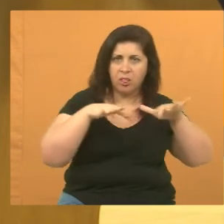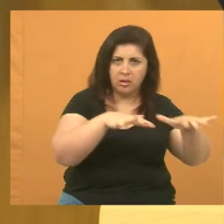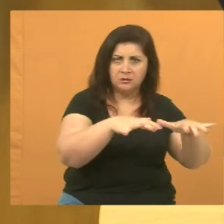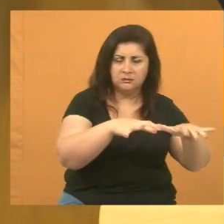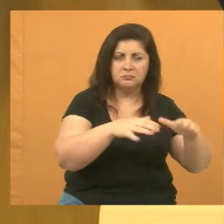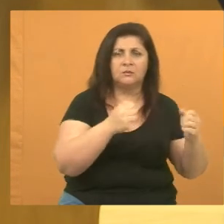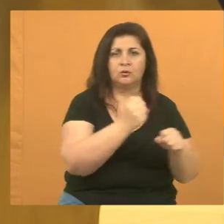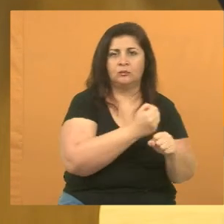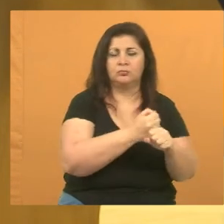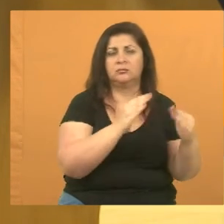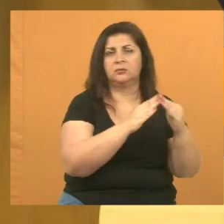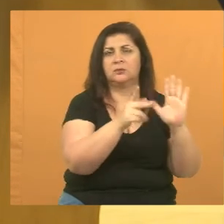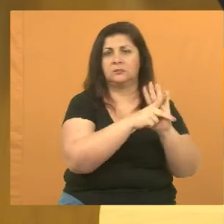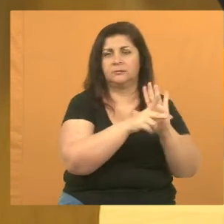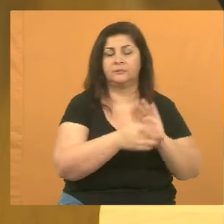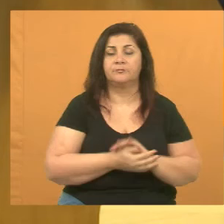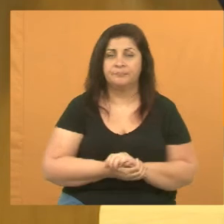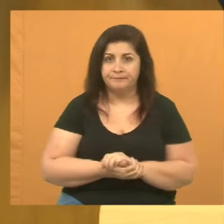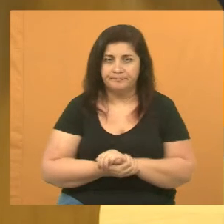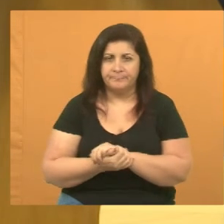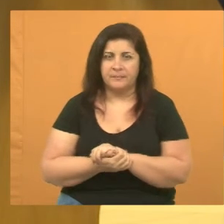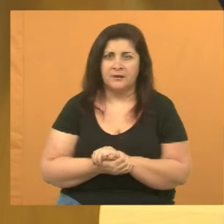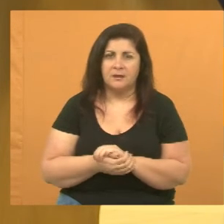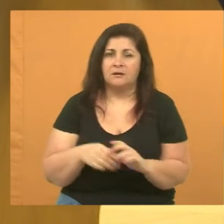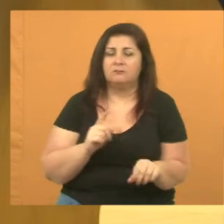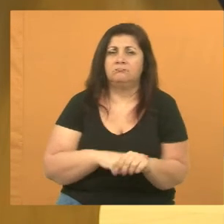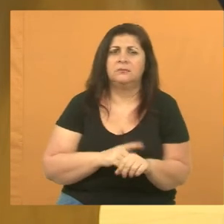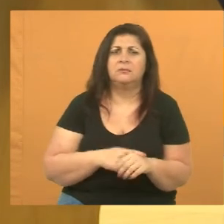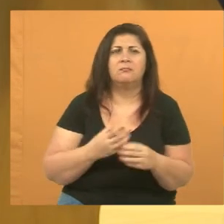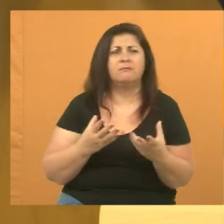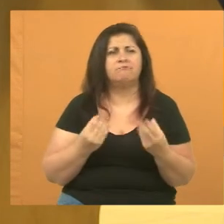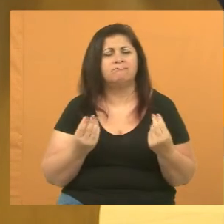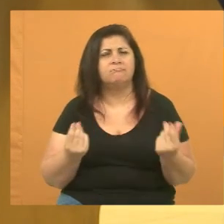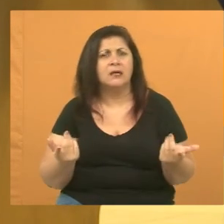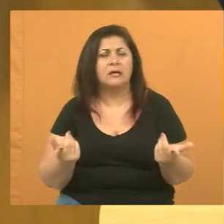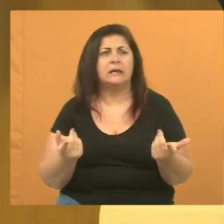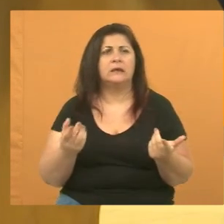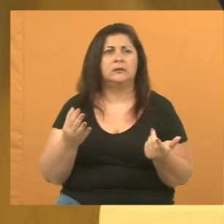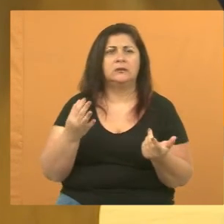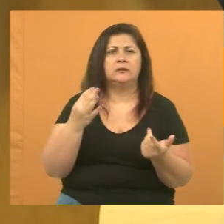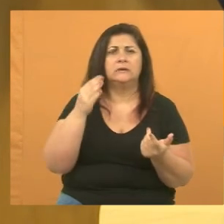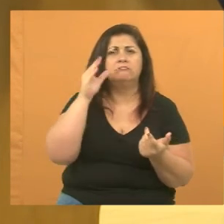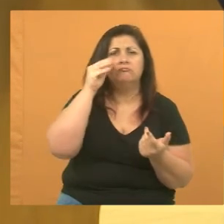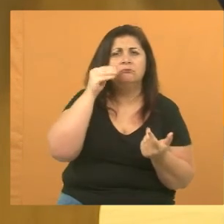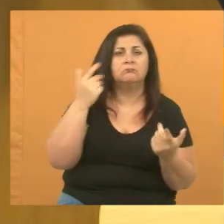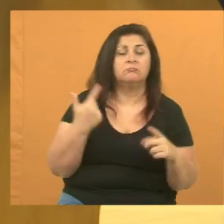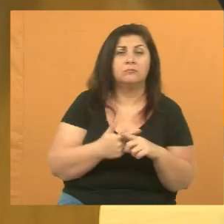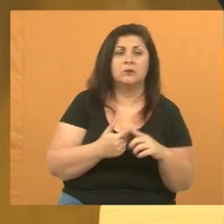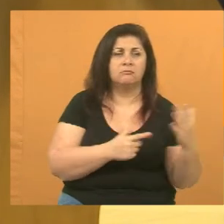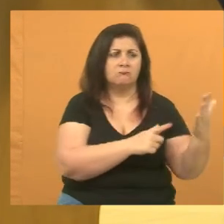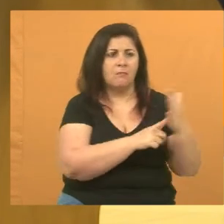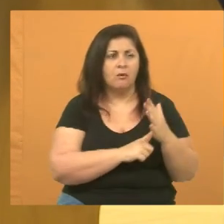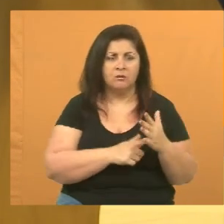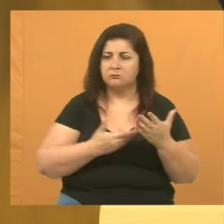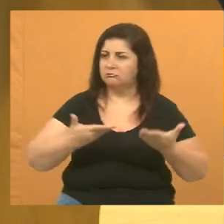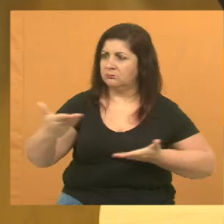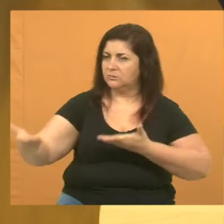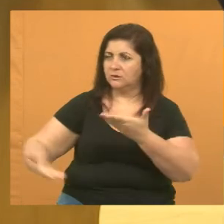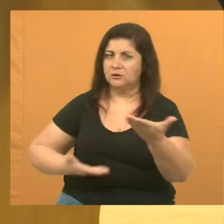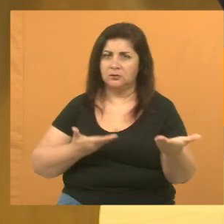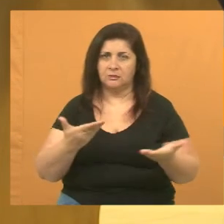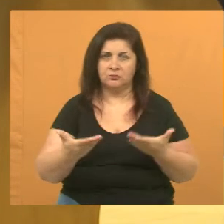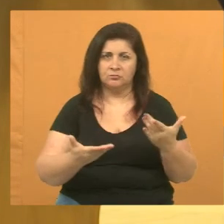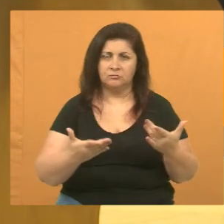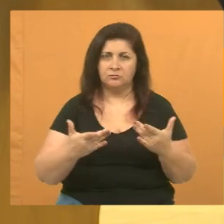casa própria. E era um momento, para mim, muito interessante, porque mostrava ali a solidariedade entre as